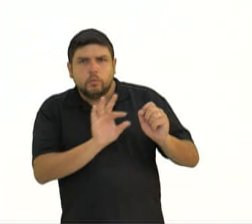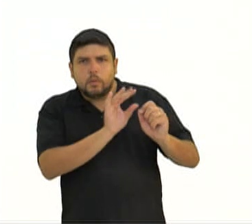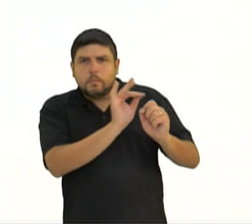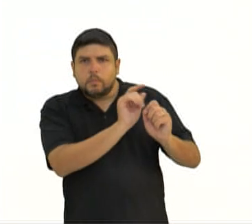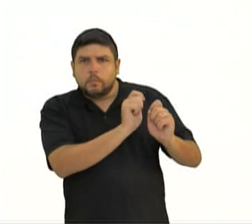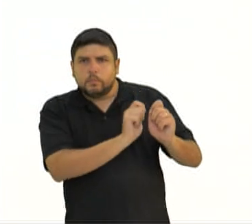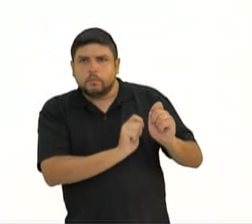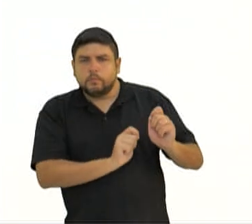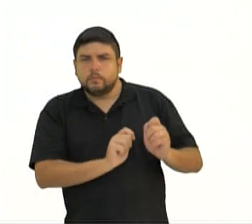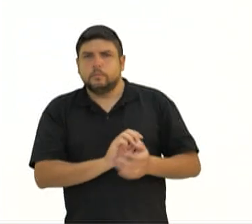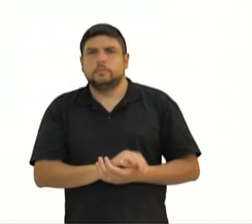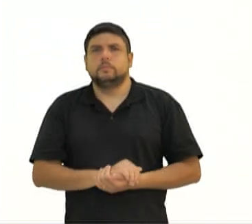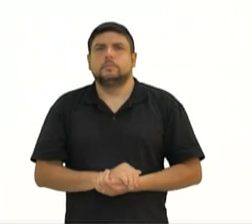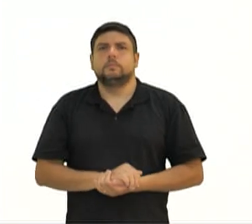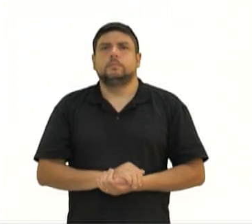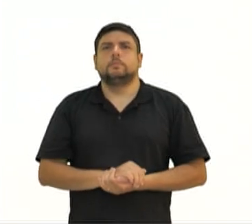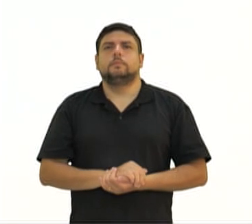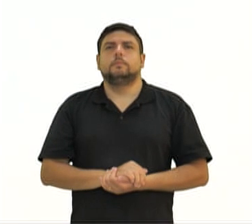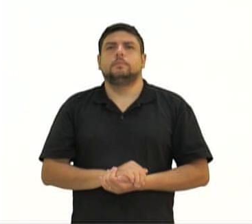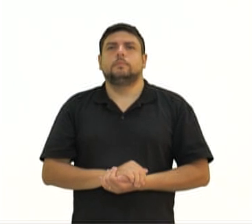observar.